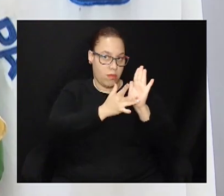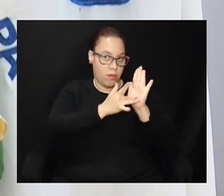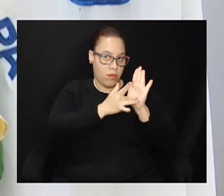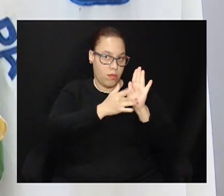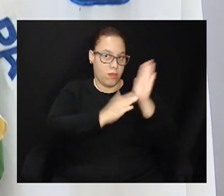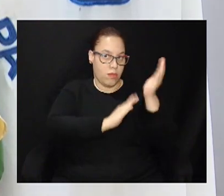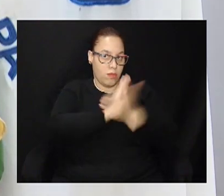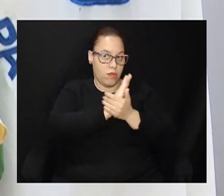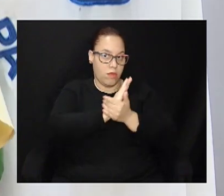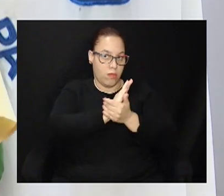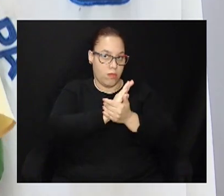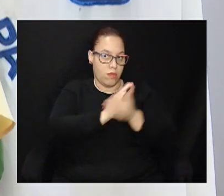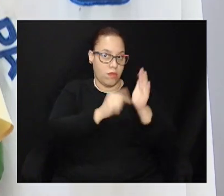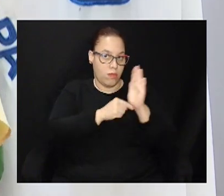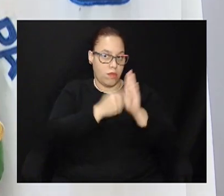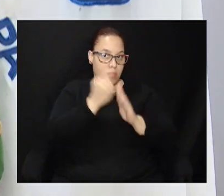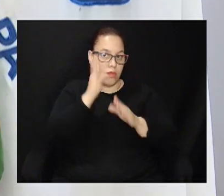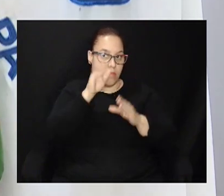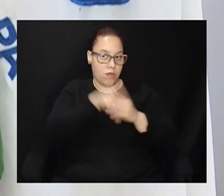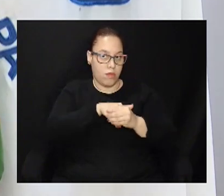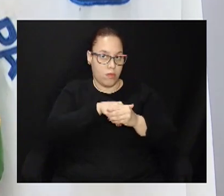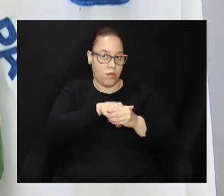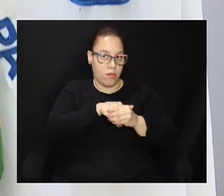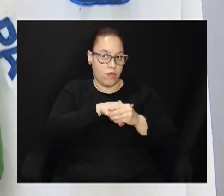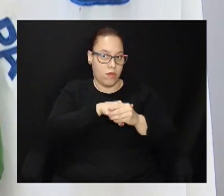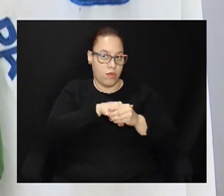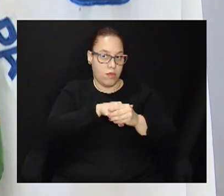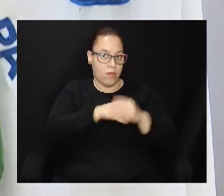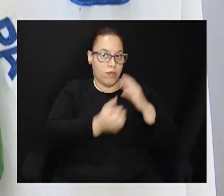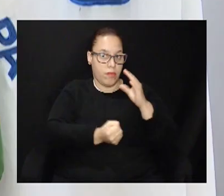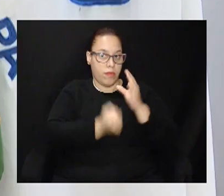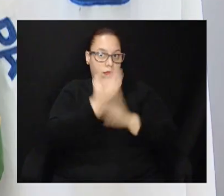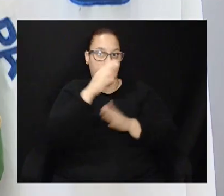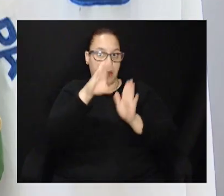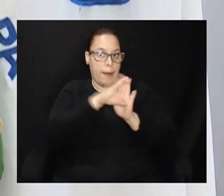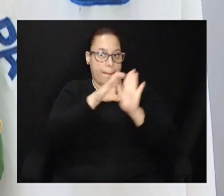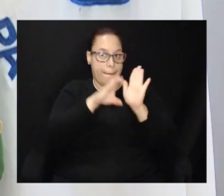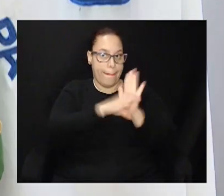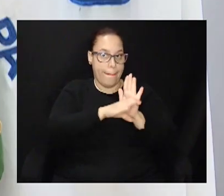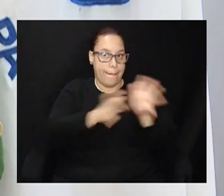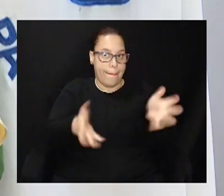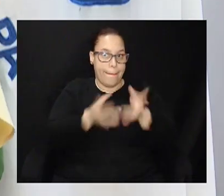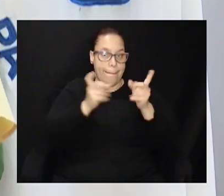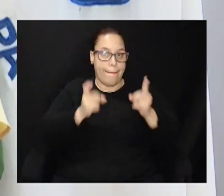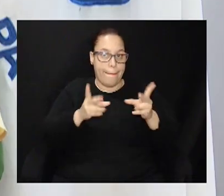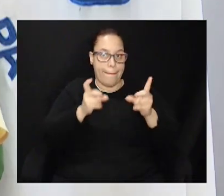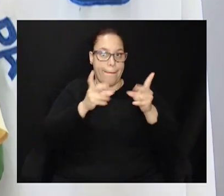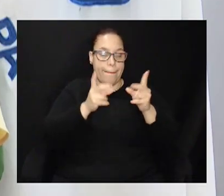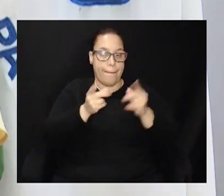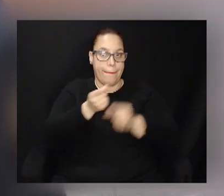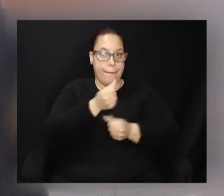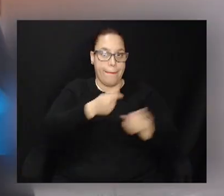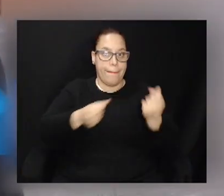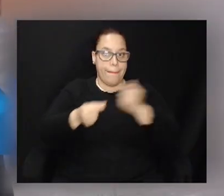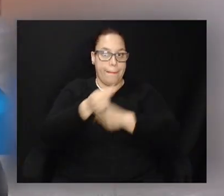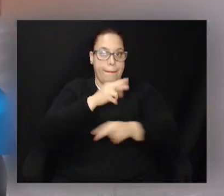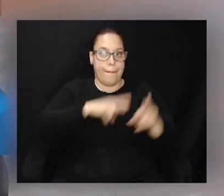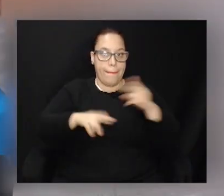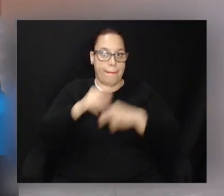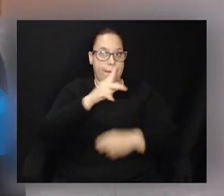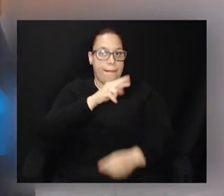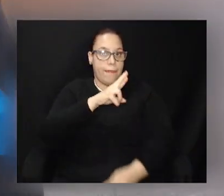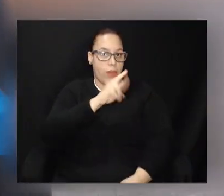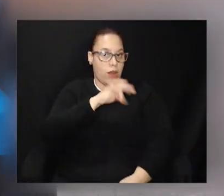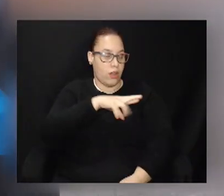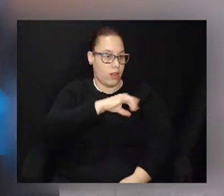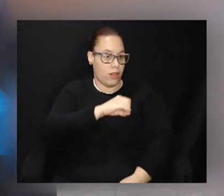em primeira votação o que cria Programa de Incentivos Fiscais da Área Central, o Procentro. Ele já vem